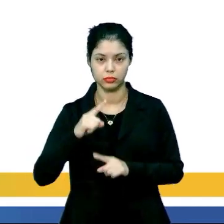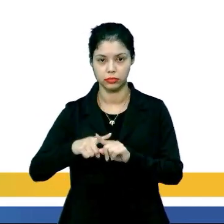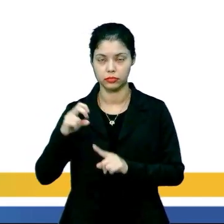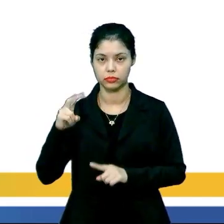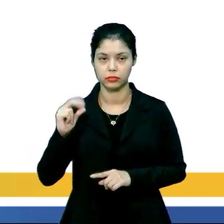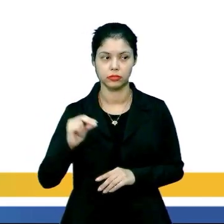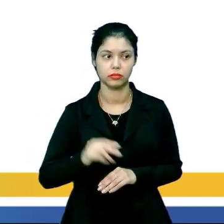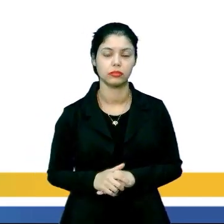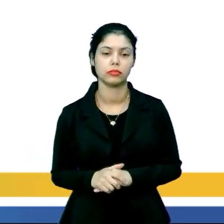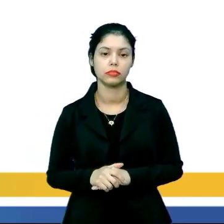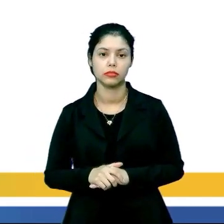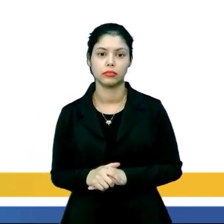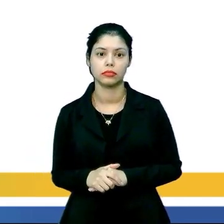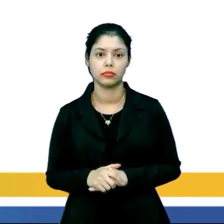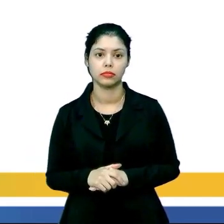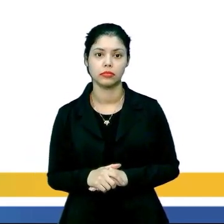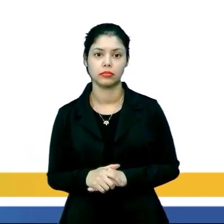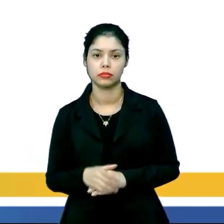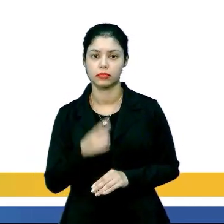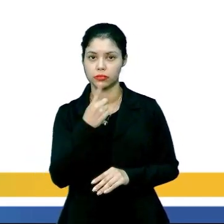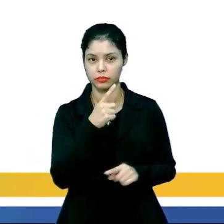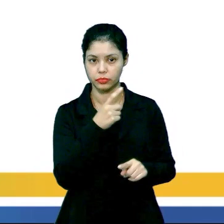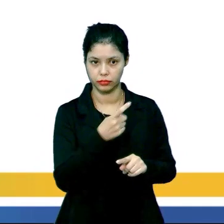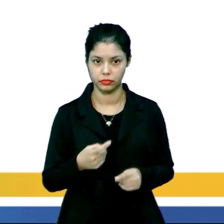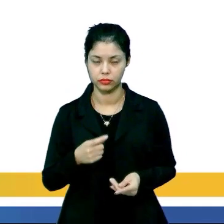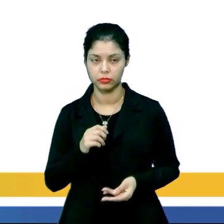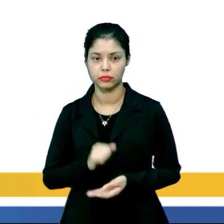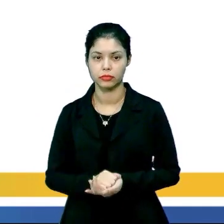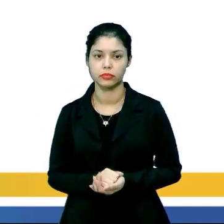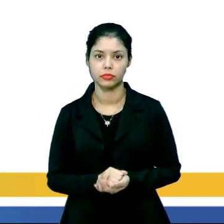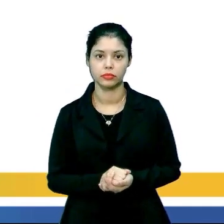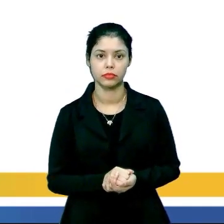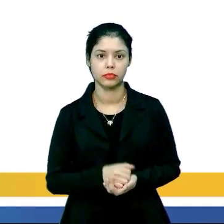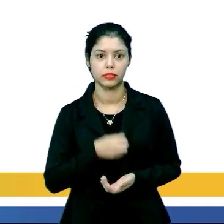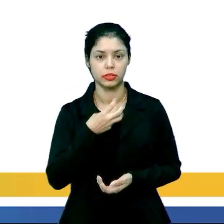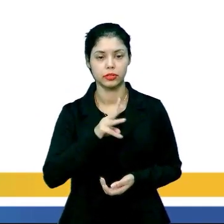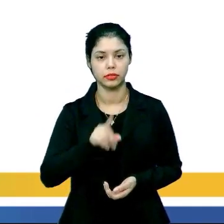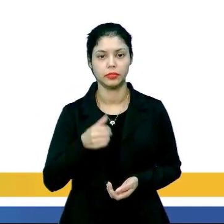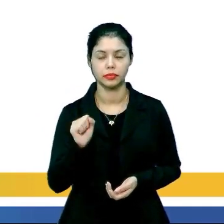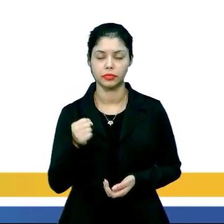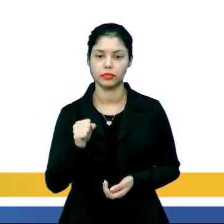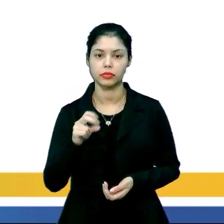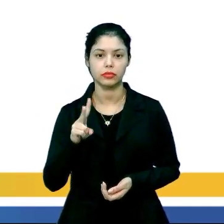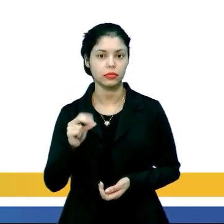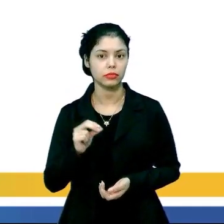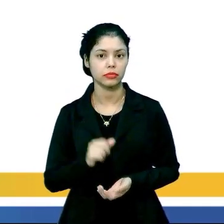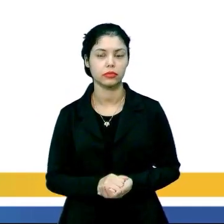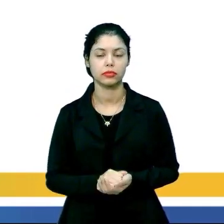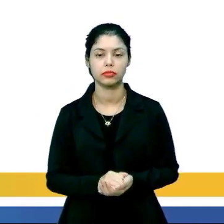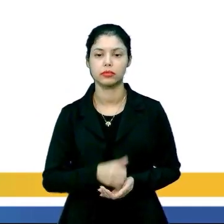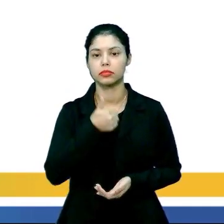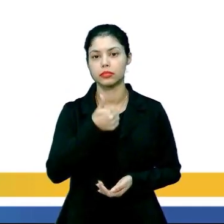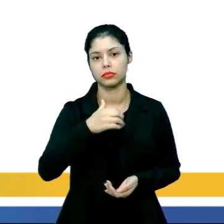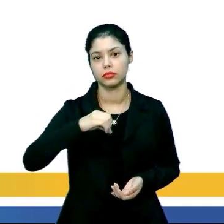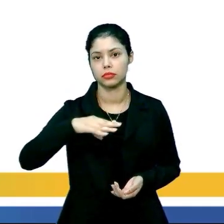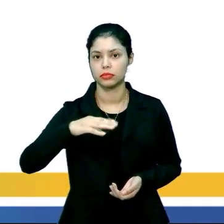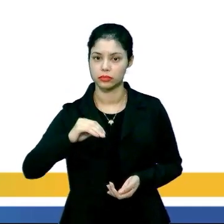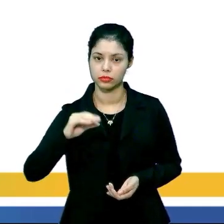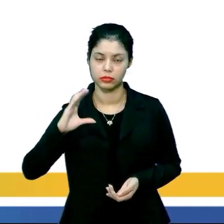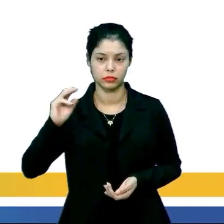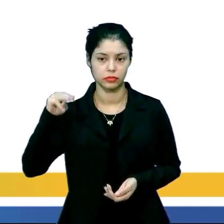vezes 50. 1 vezes x é x. 3,8 vezes 50, nós sabemos que